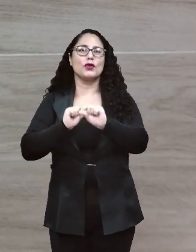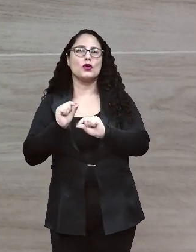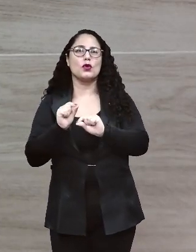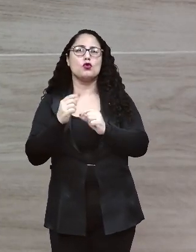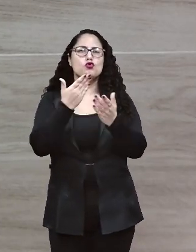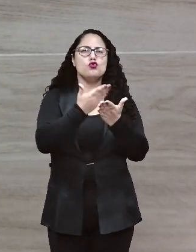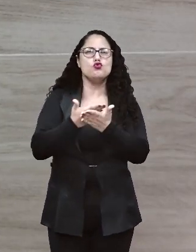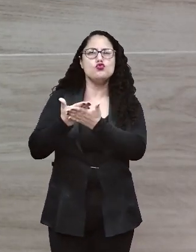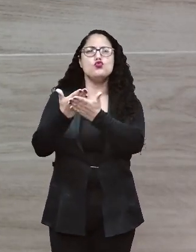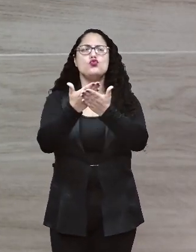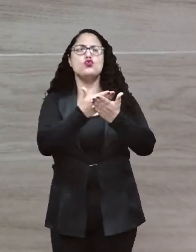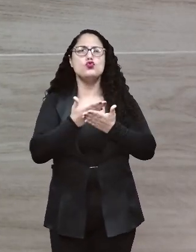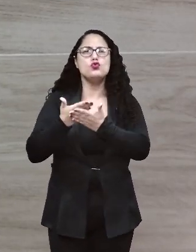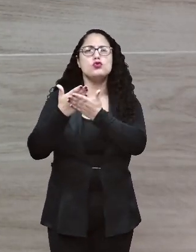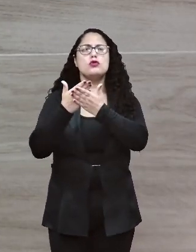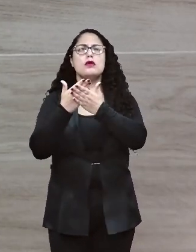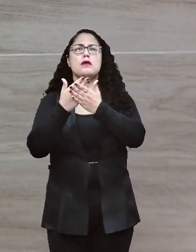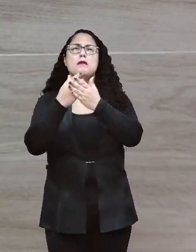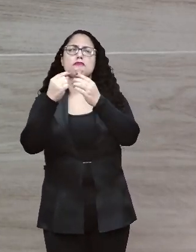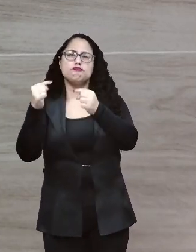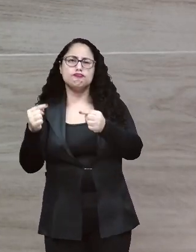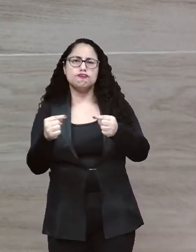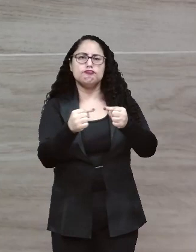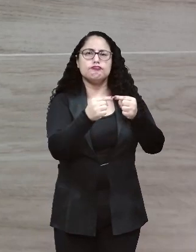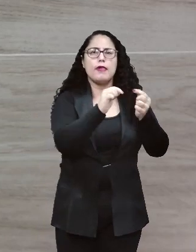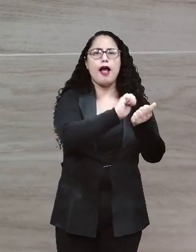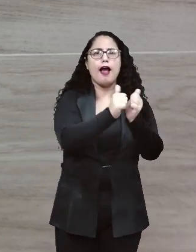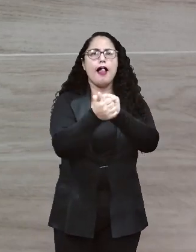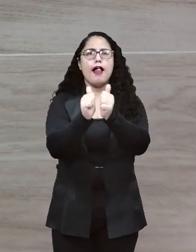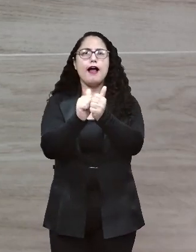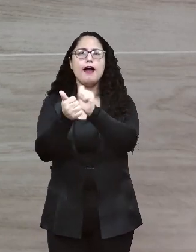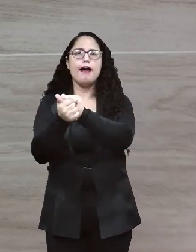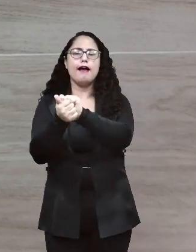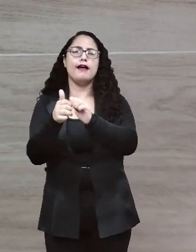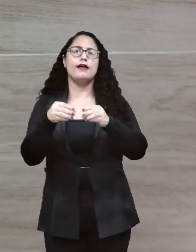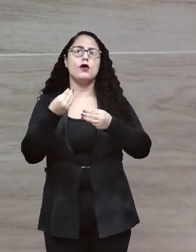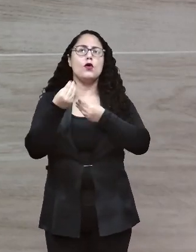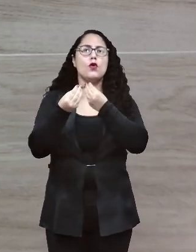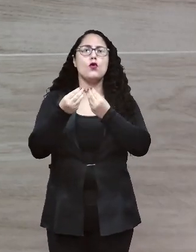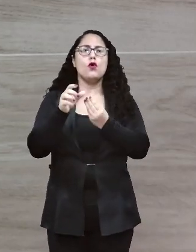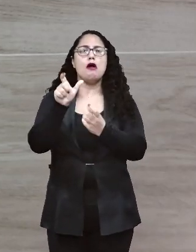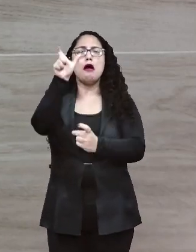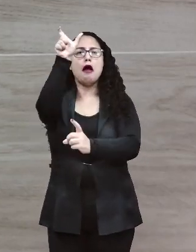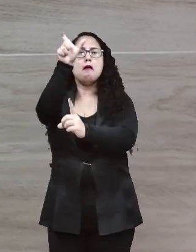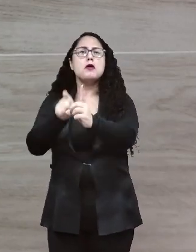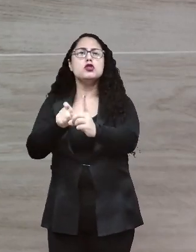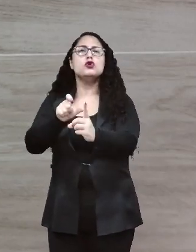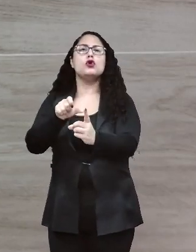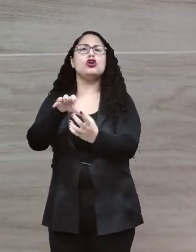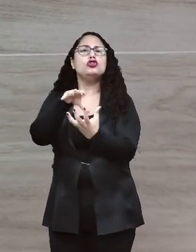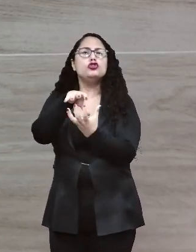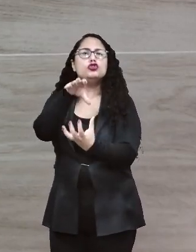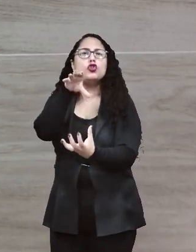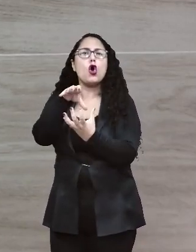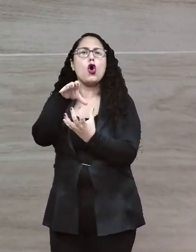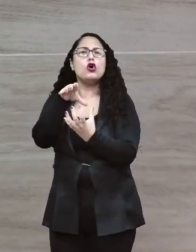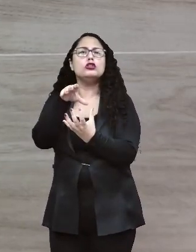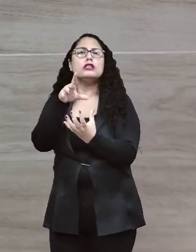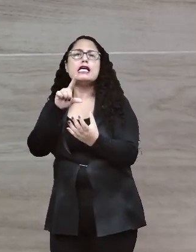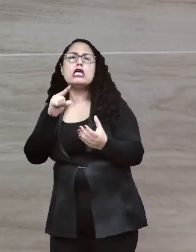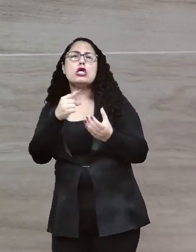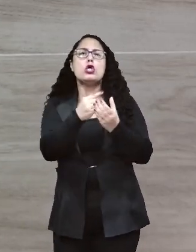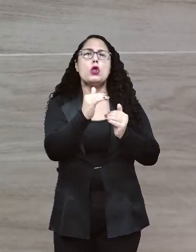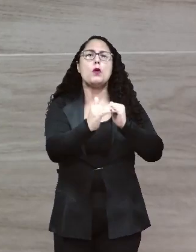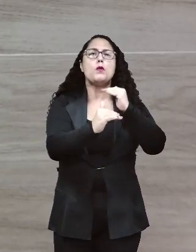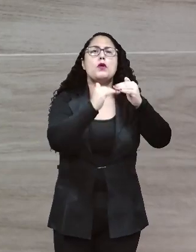os estudos para adaptar, né, o idoso, né, a pessoa, nesse processo